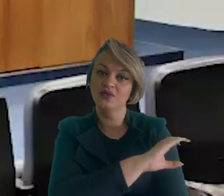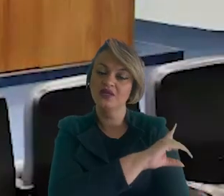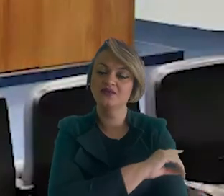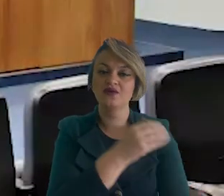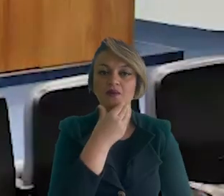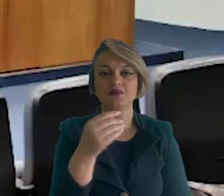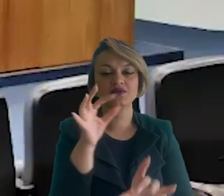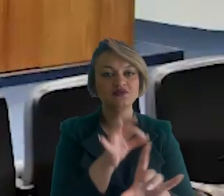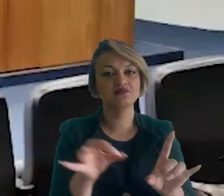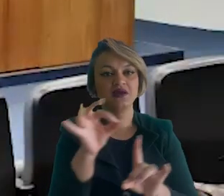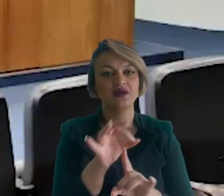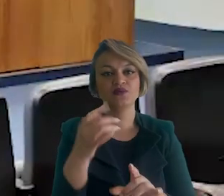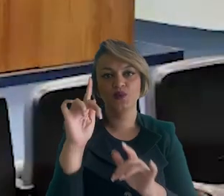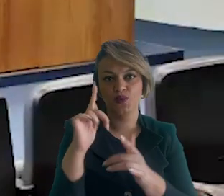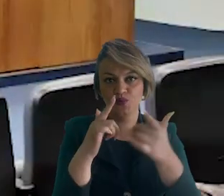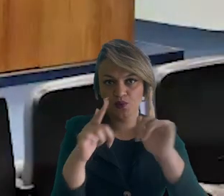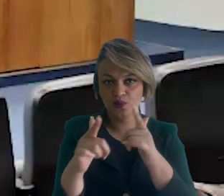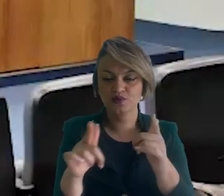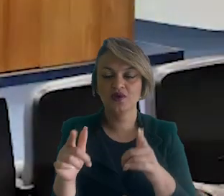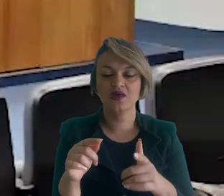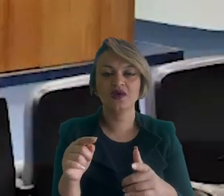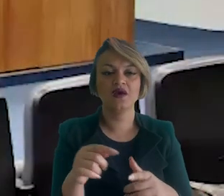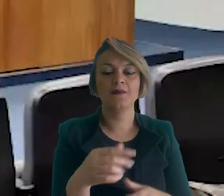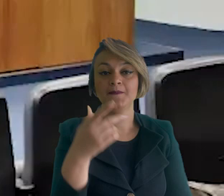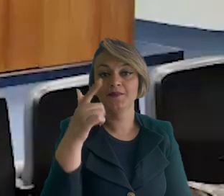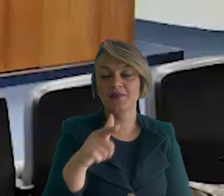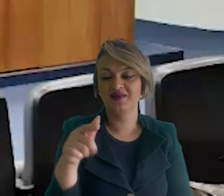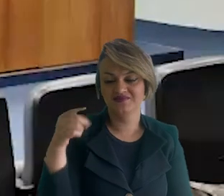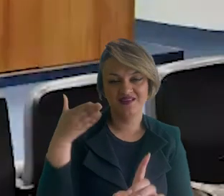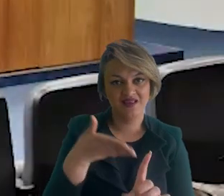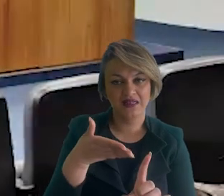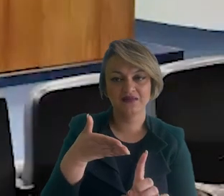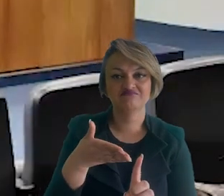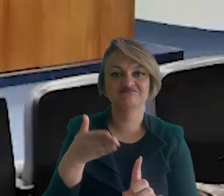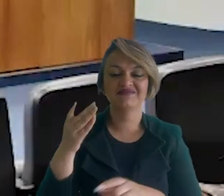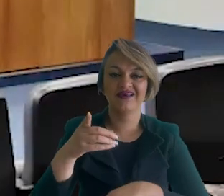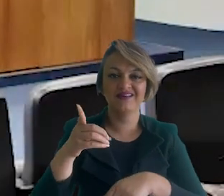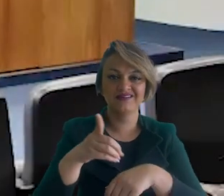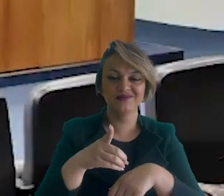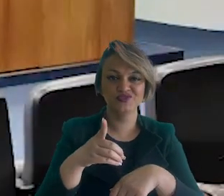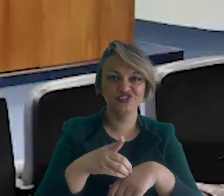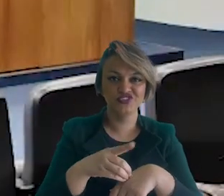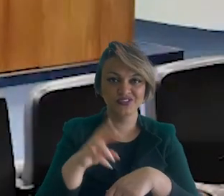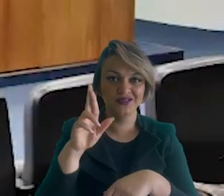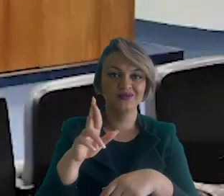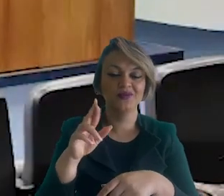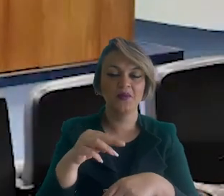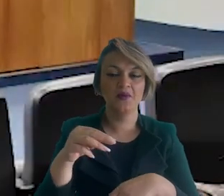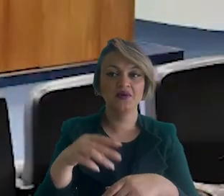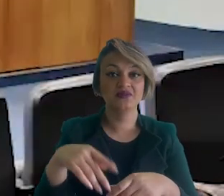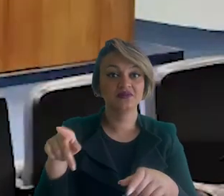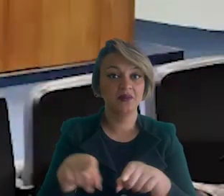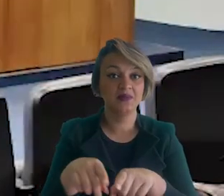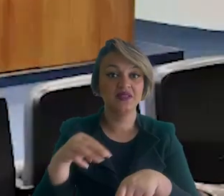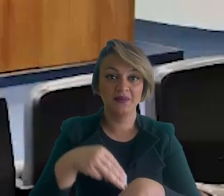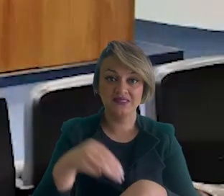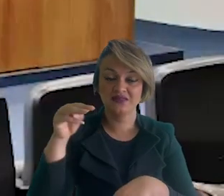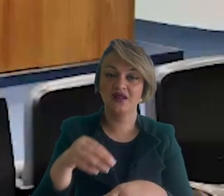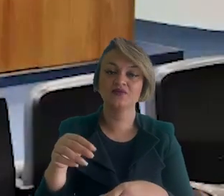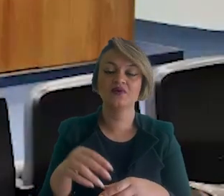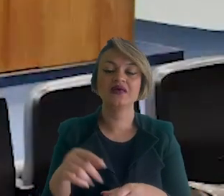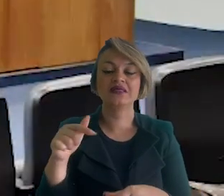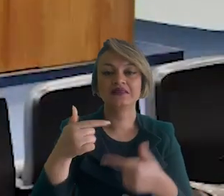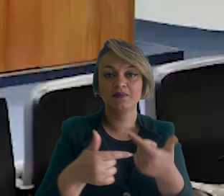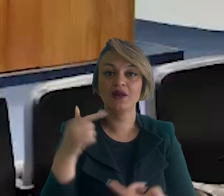desembargador Federal uma aranha Maia livre docente Doutor mestre em Direito Civil pela um edifício Universidade Católica e